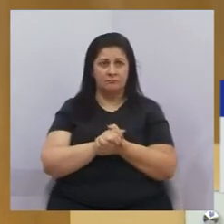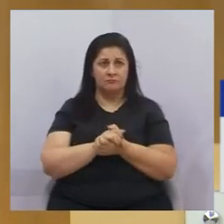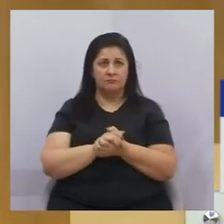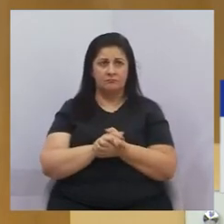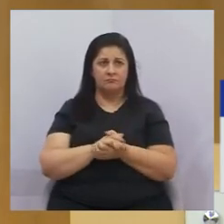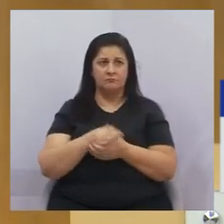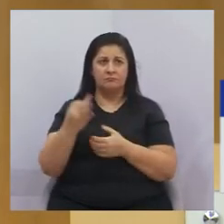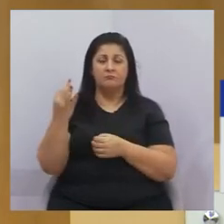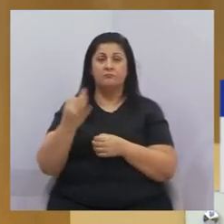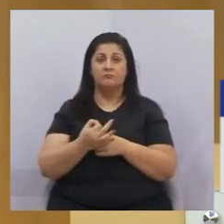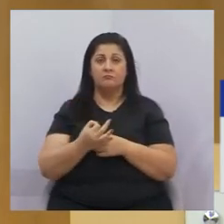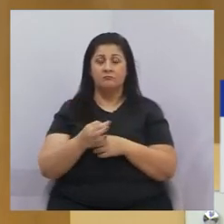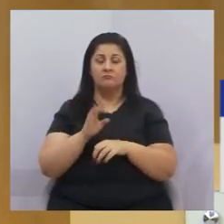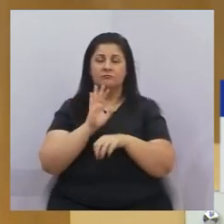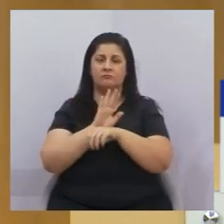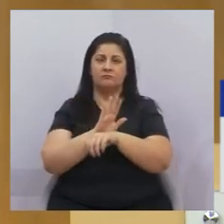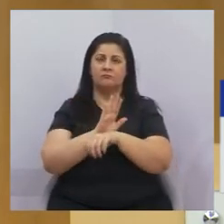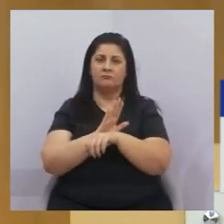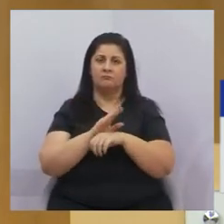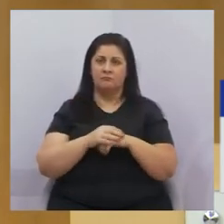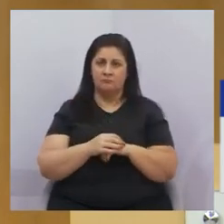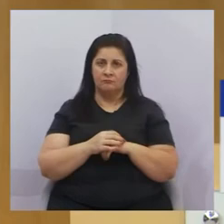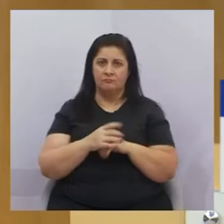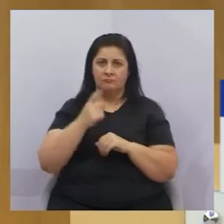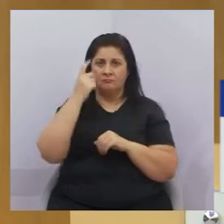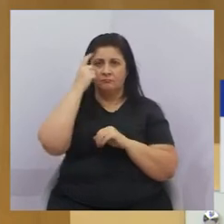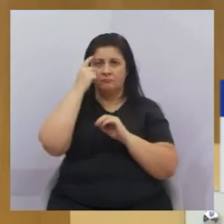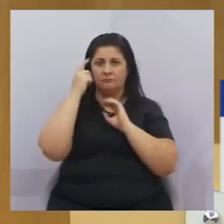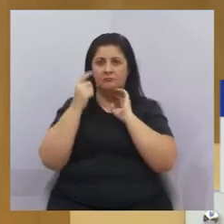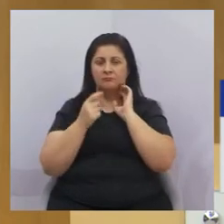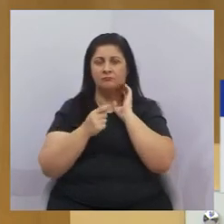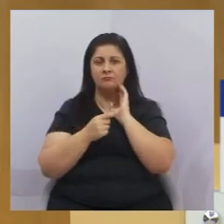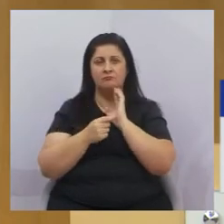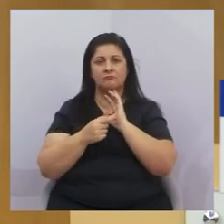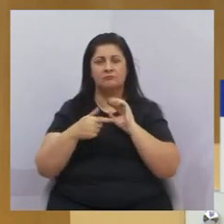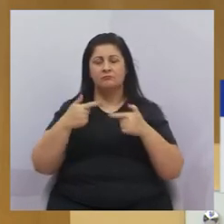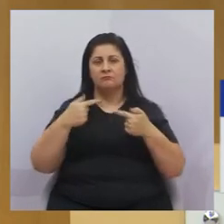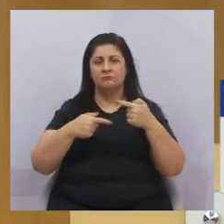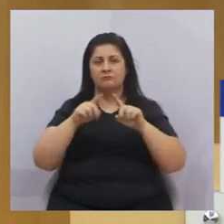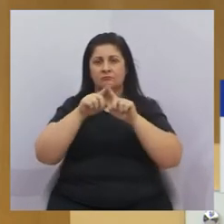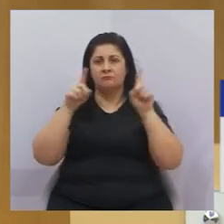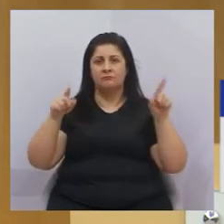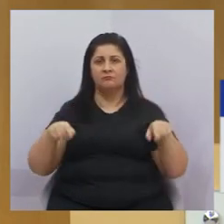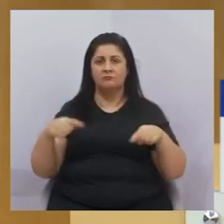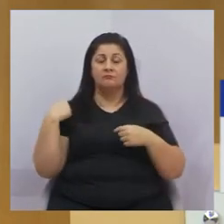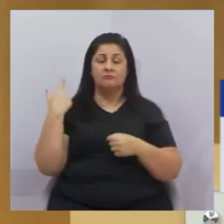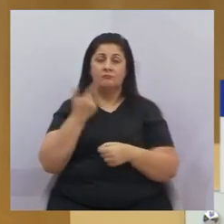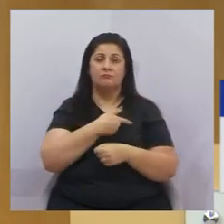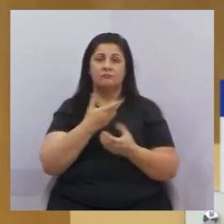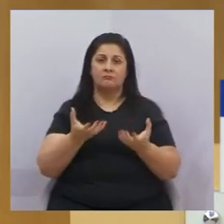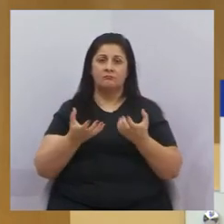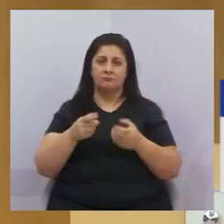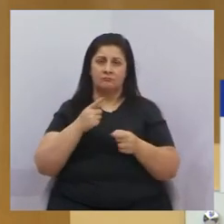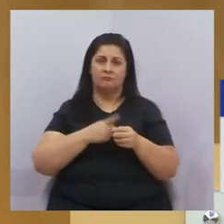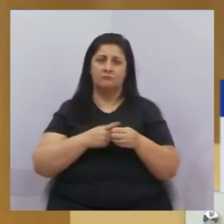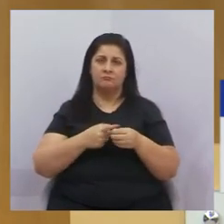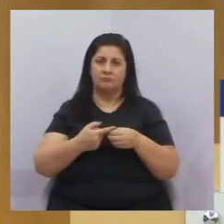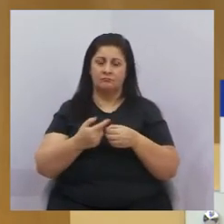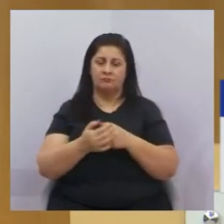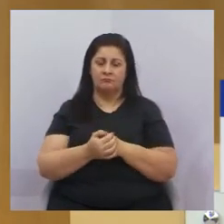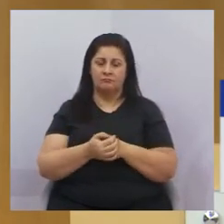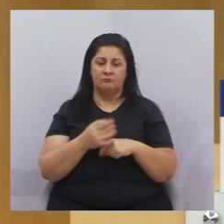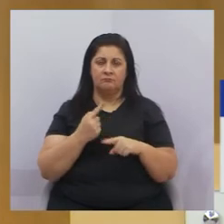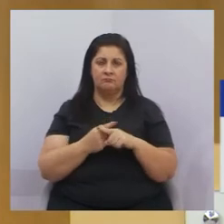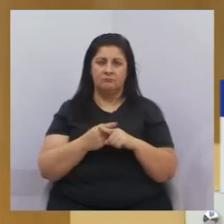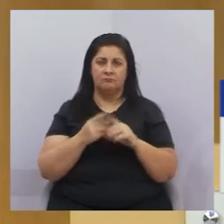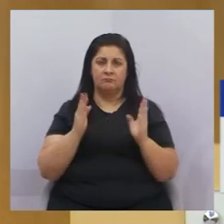certeza, vai ajudar a pensar as políticas públicas que nós queremos para o nosso município. Porque, por